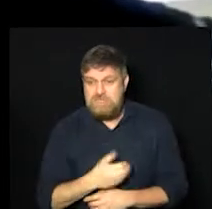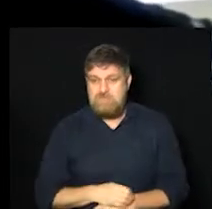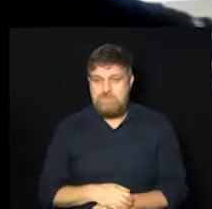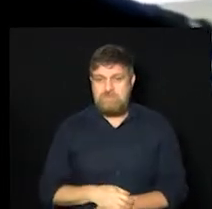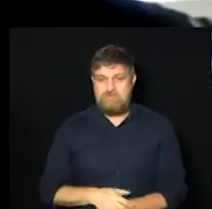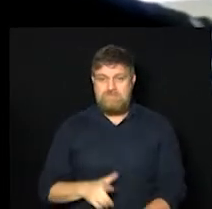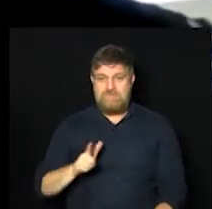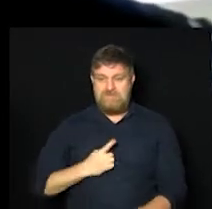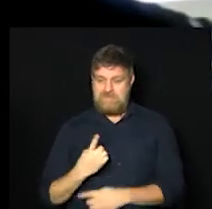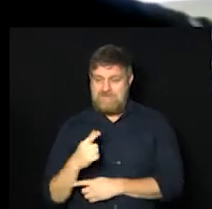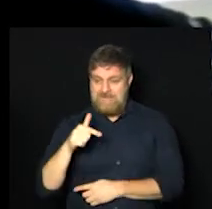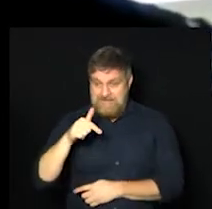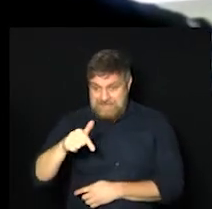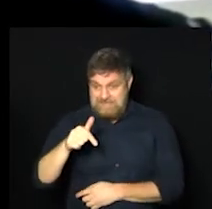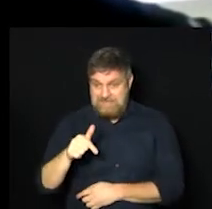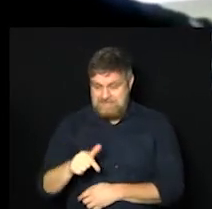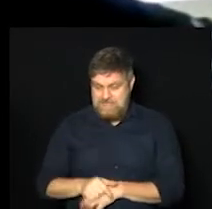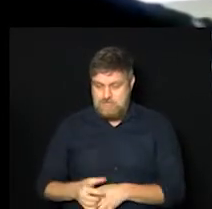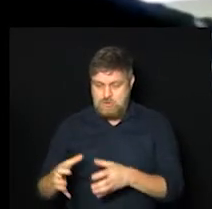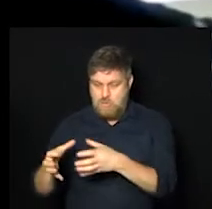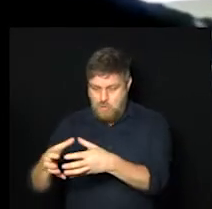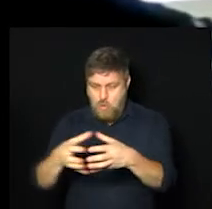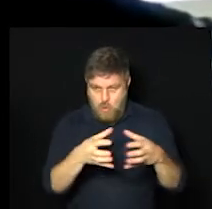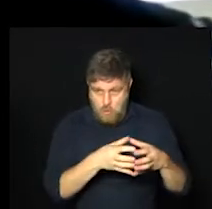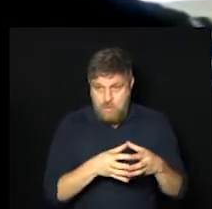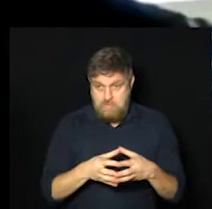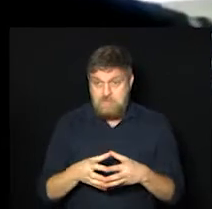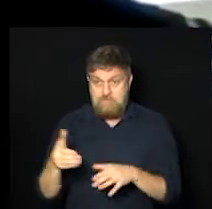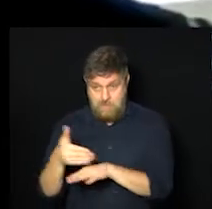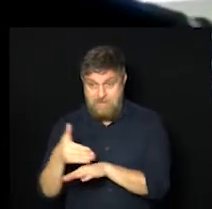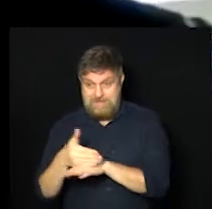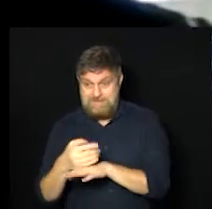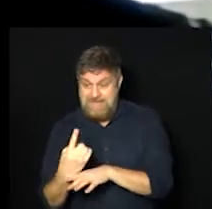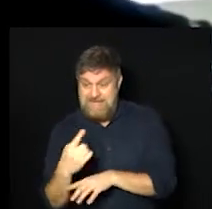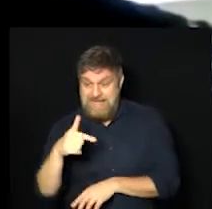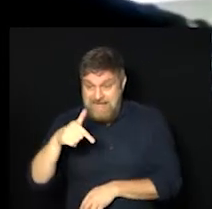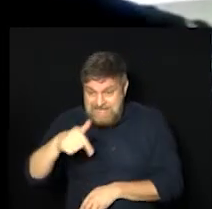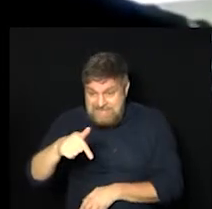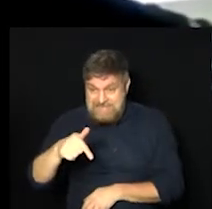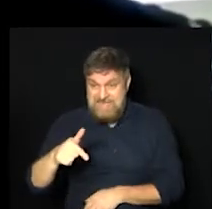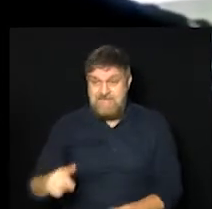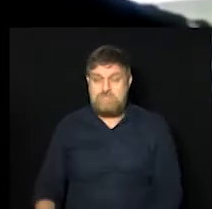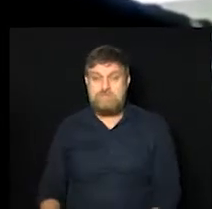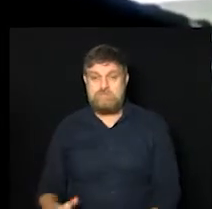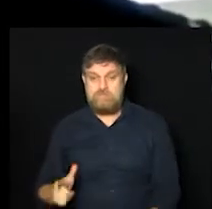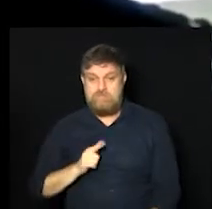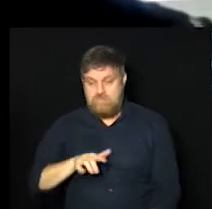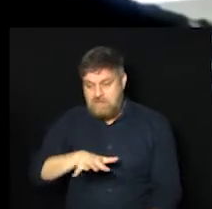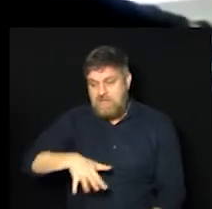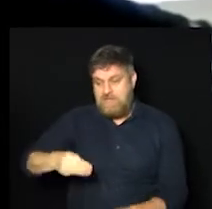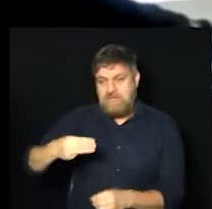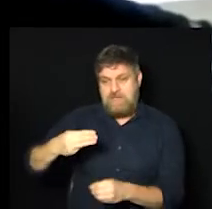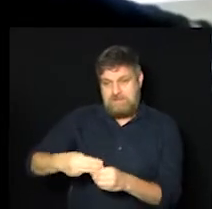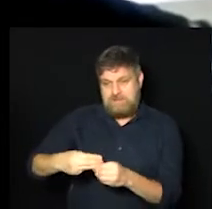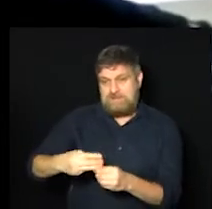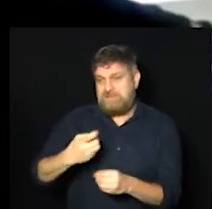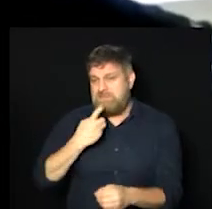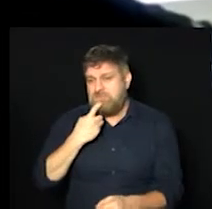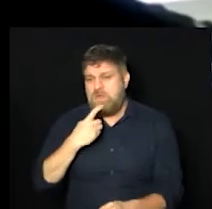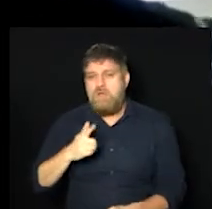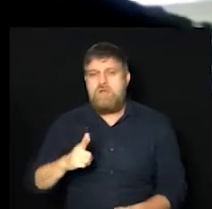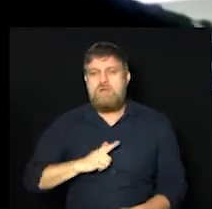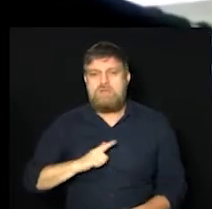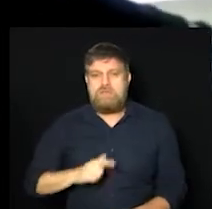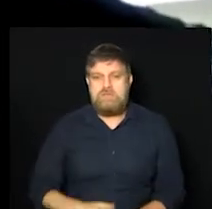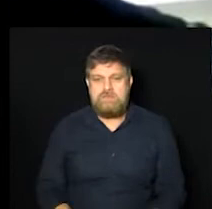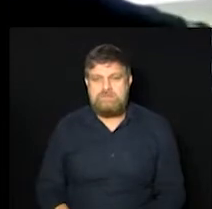já 17 participantes garantidos, entendeu? Então, um campeonato regionalizado, aqui na região de Campinas, a chave, por exemplo, é